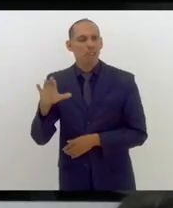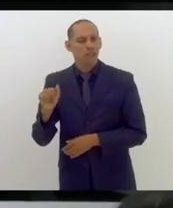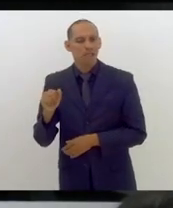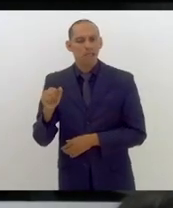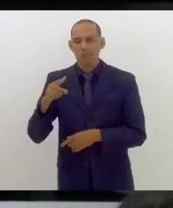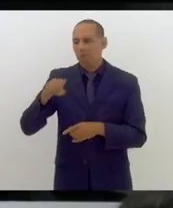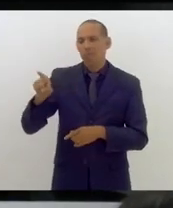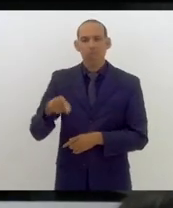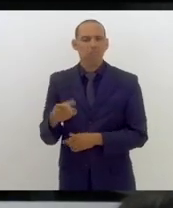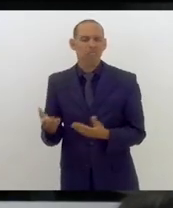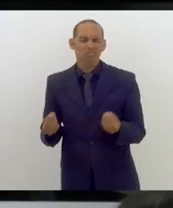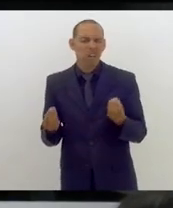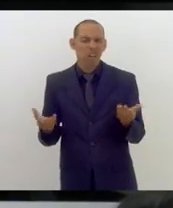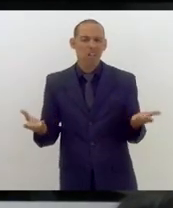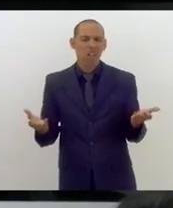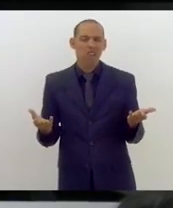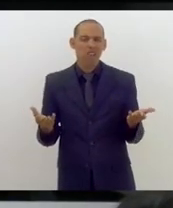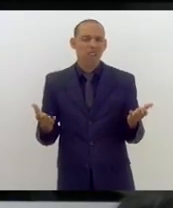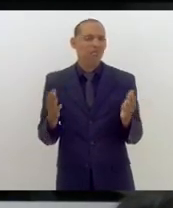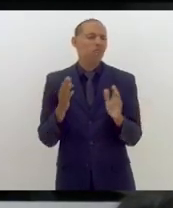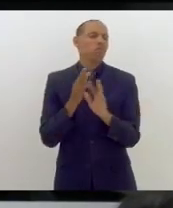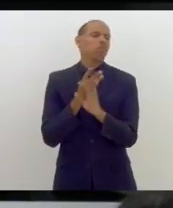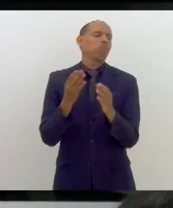deputada presente suspeitoso